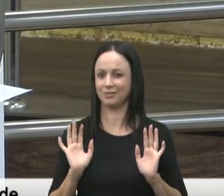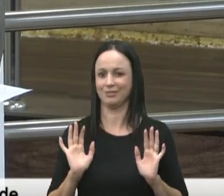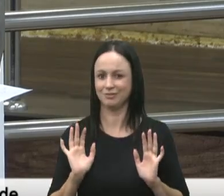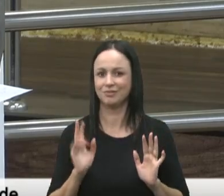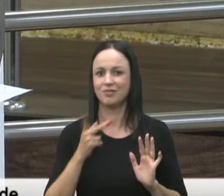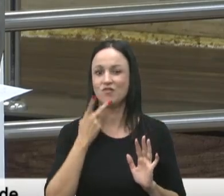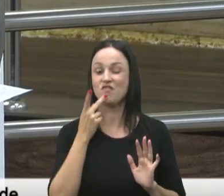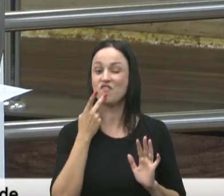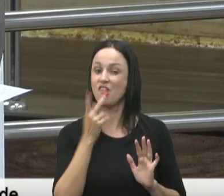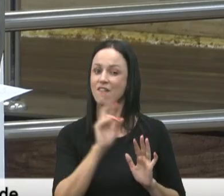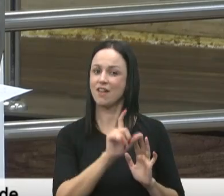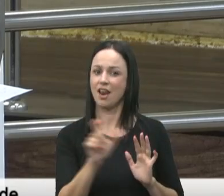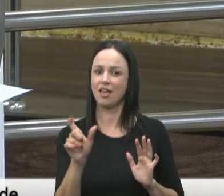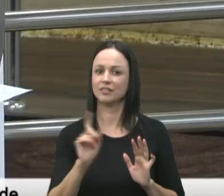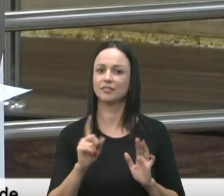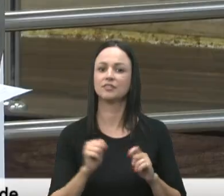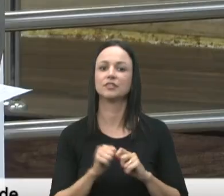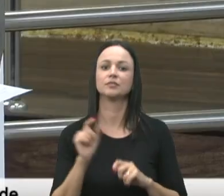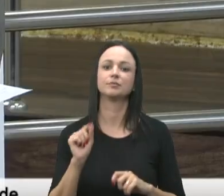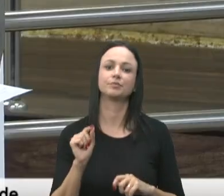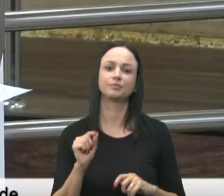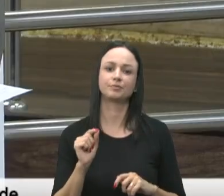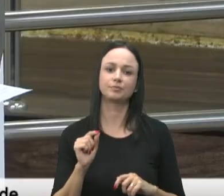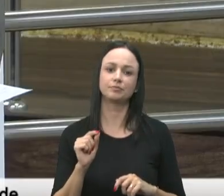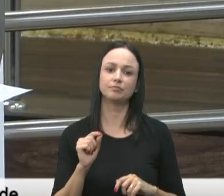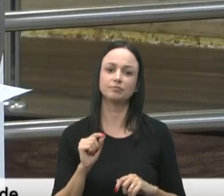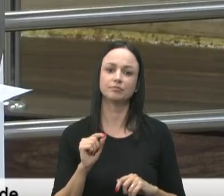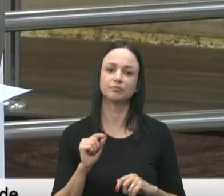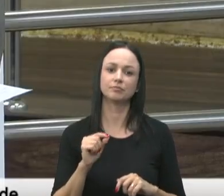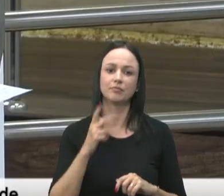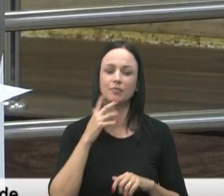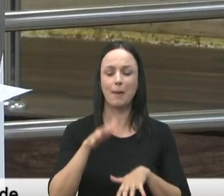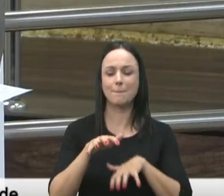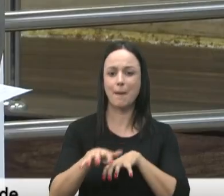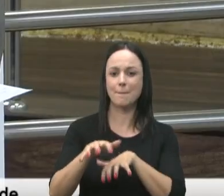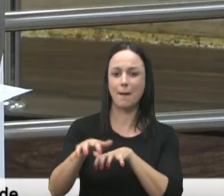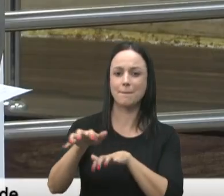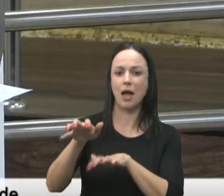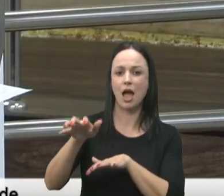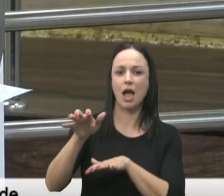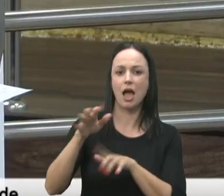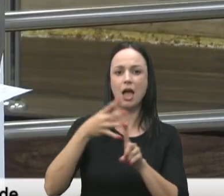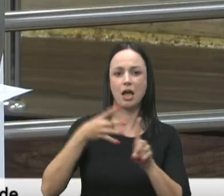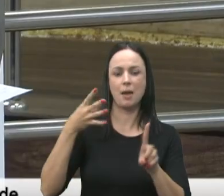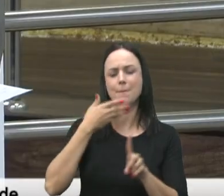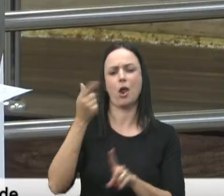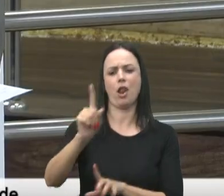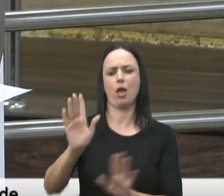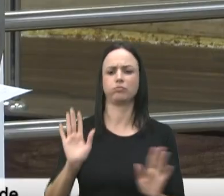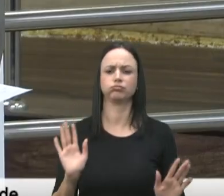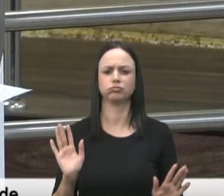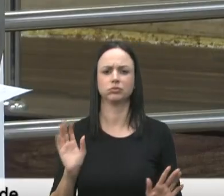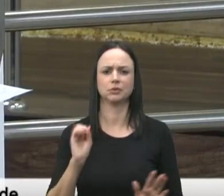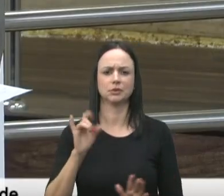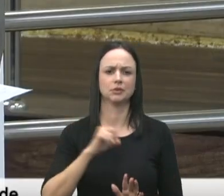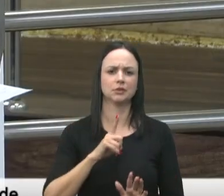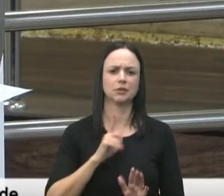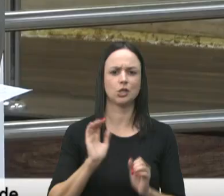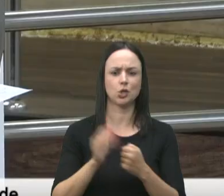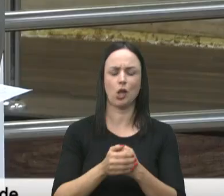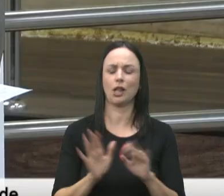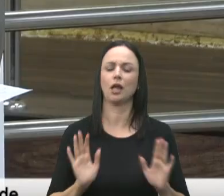falar isso. O que eles vão fazer? Queremos que a parada LGBT, se for para acontecer, é melhor não acontecer. Se acontecer, tem que ser